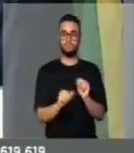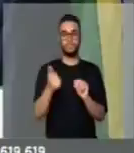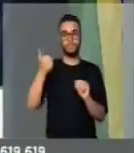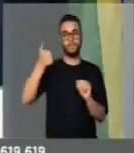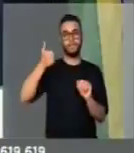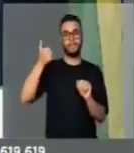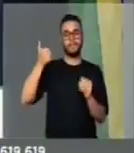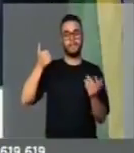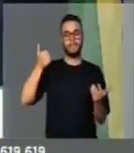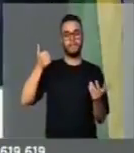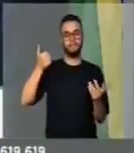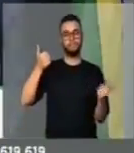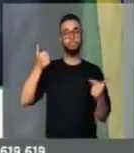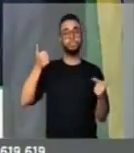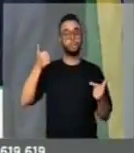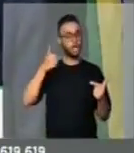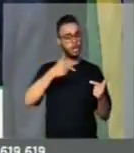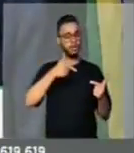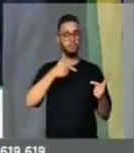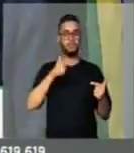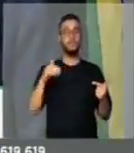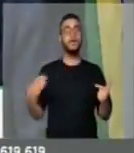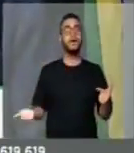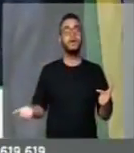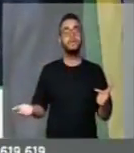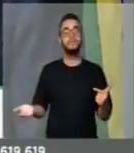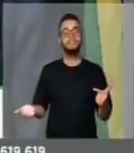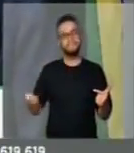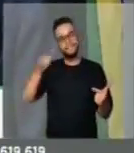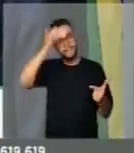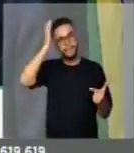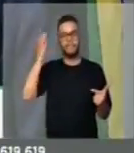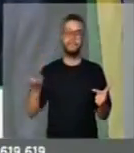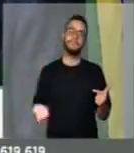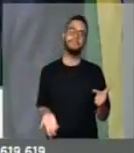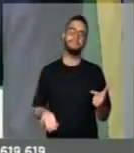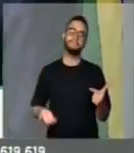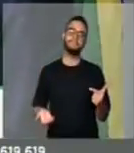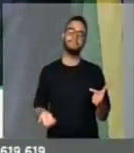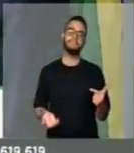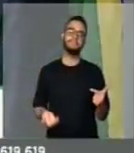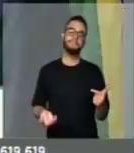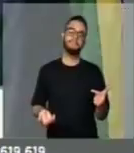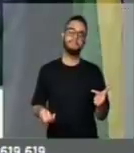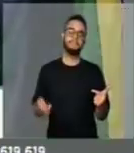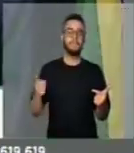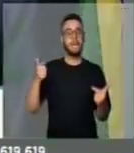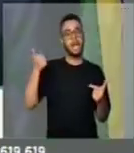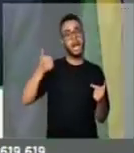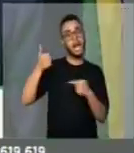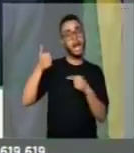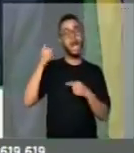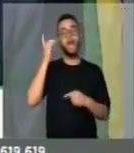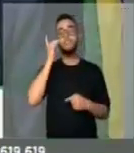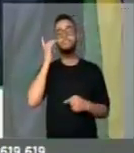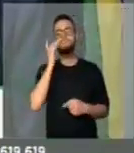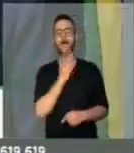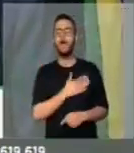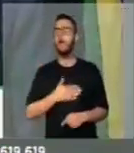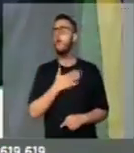Quem foi o titular de Dilma? Michel Temer. Ela gostou tanto, senhor